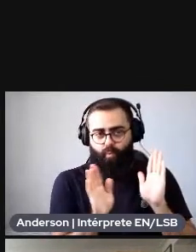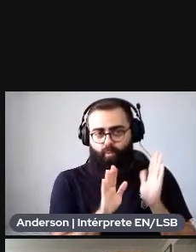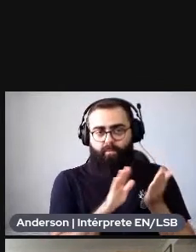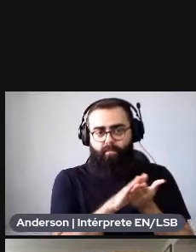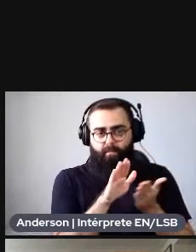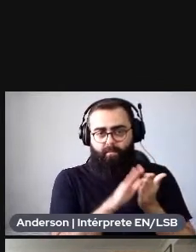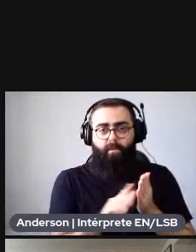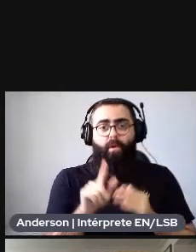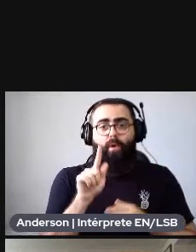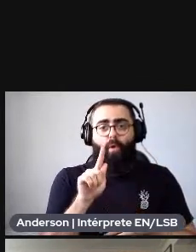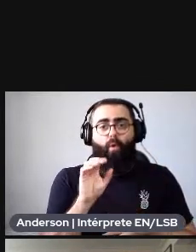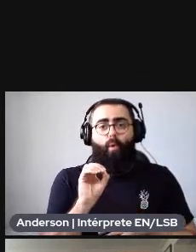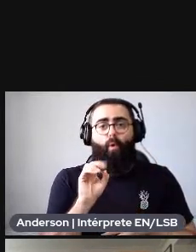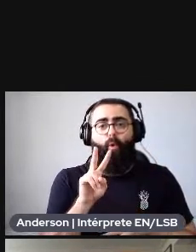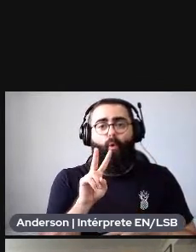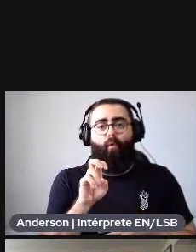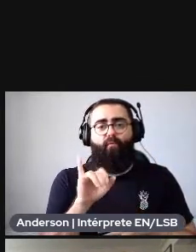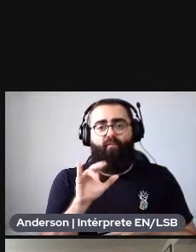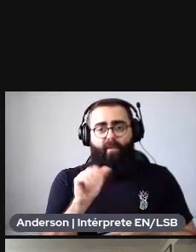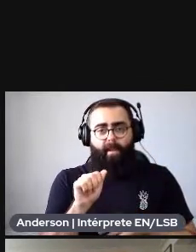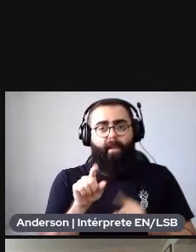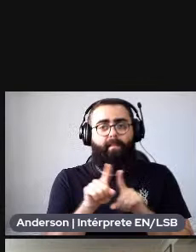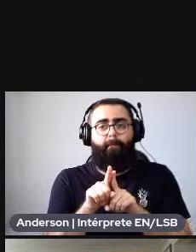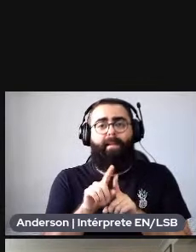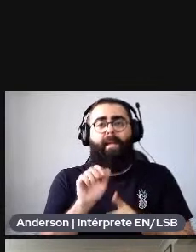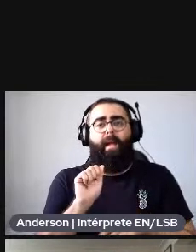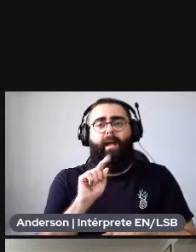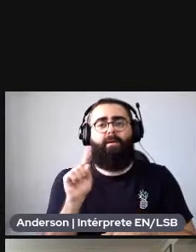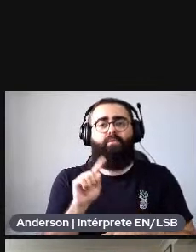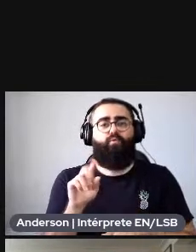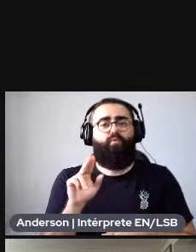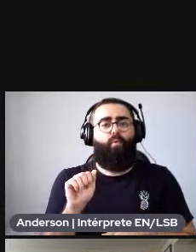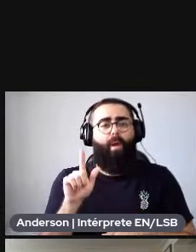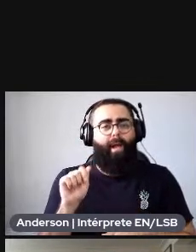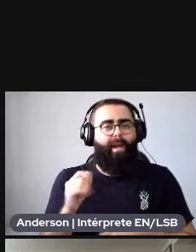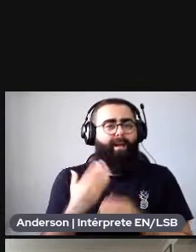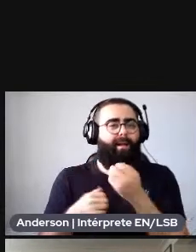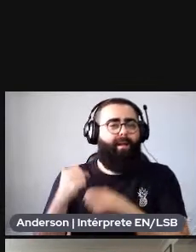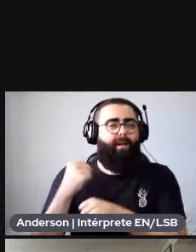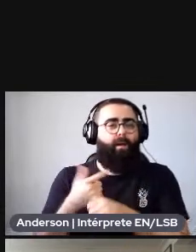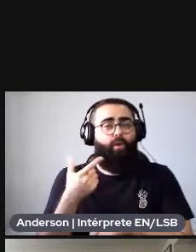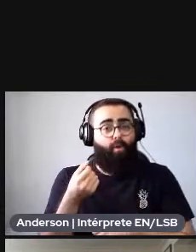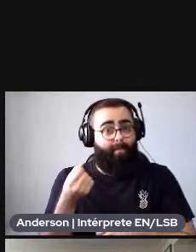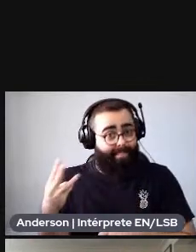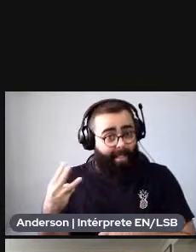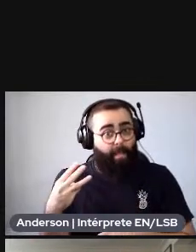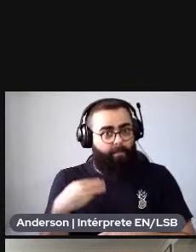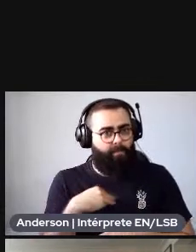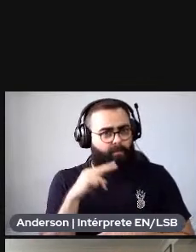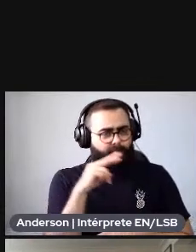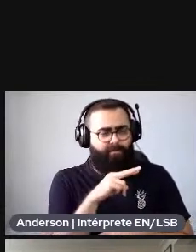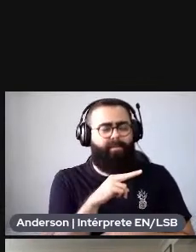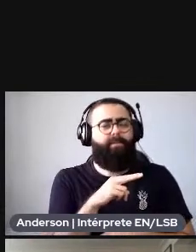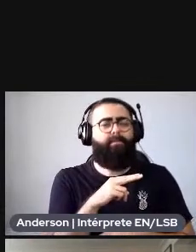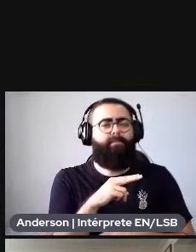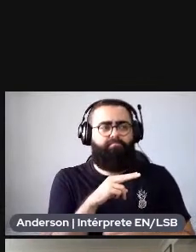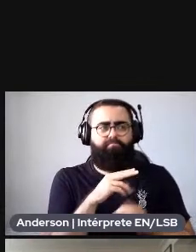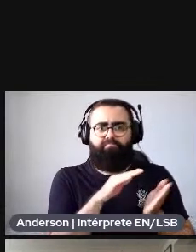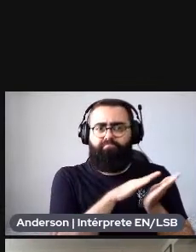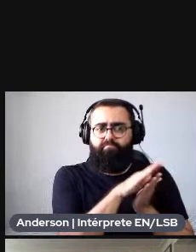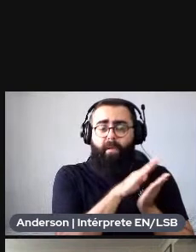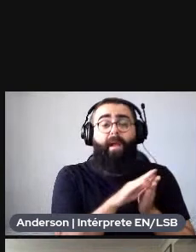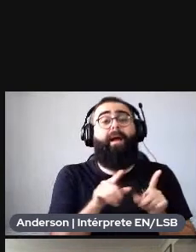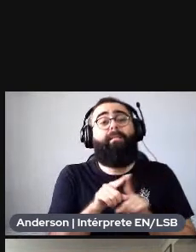Ghouveia 2003, podemos, de facto, afirmar, de acordo também com aquilo que vimos agora, com estes nossos